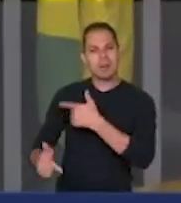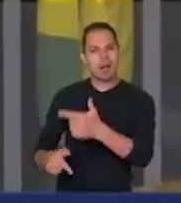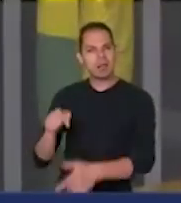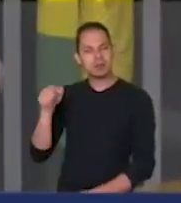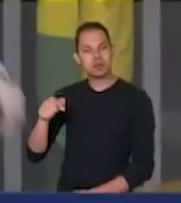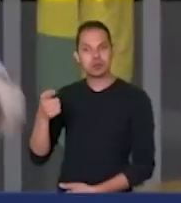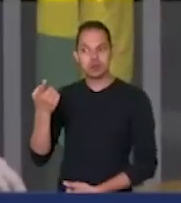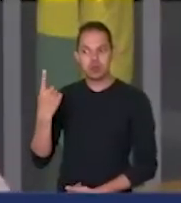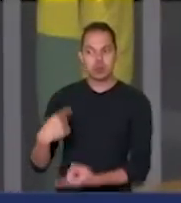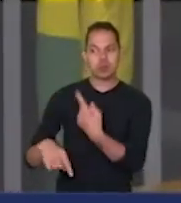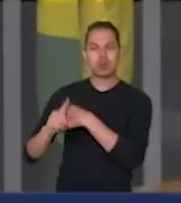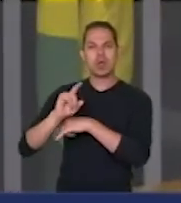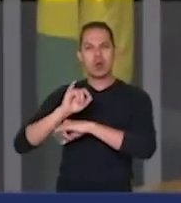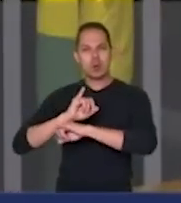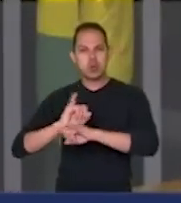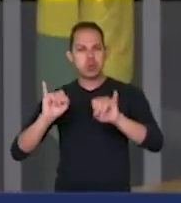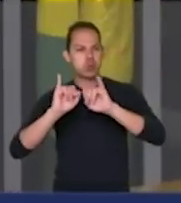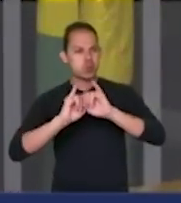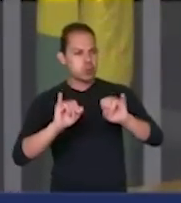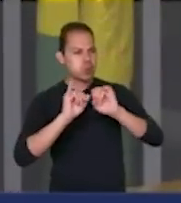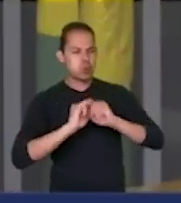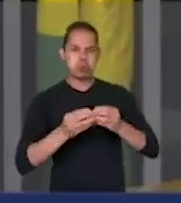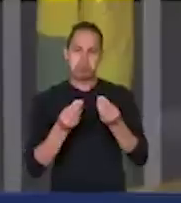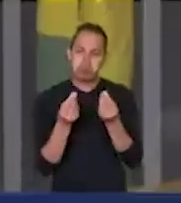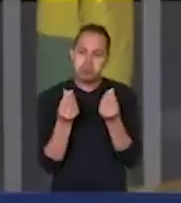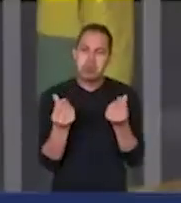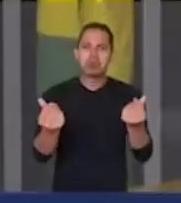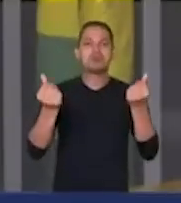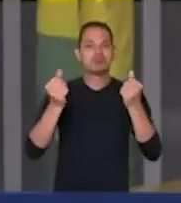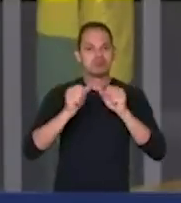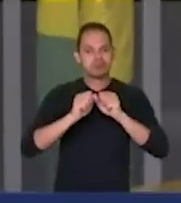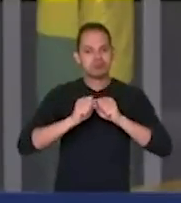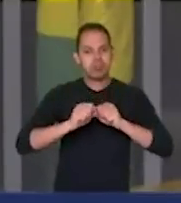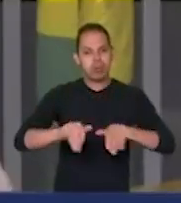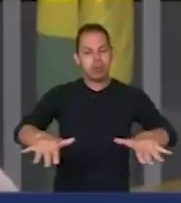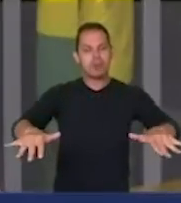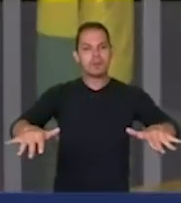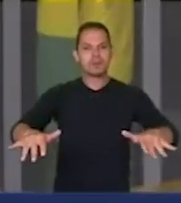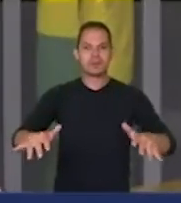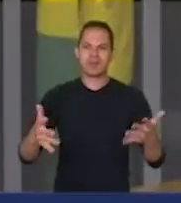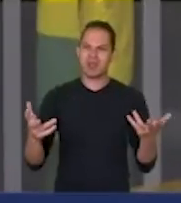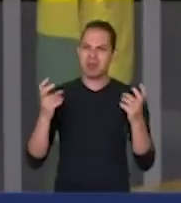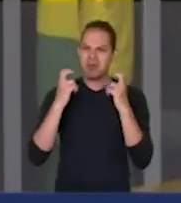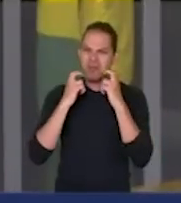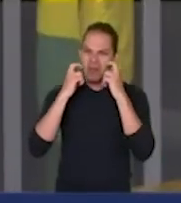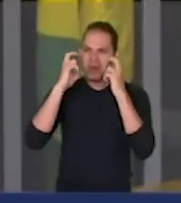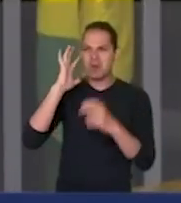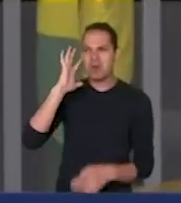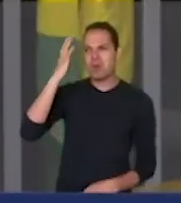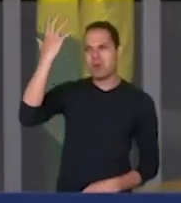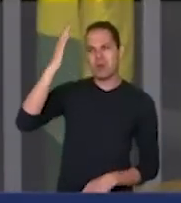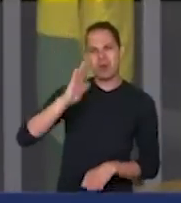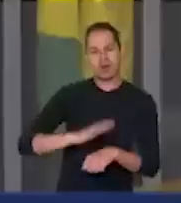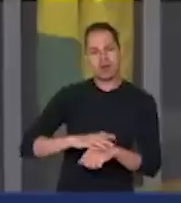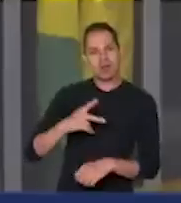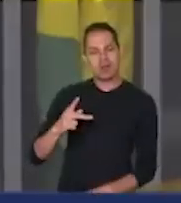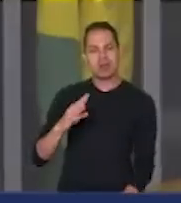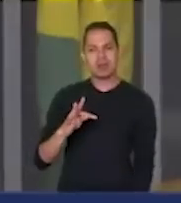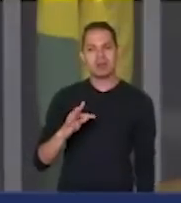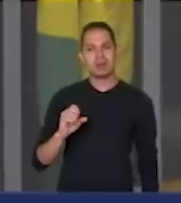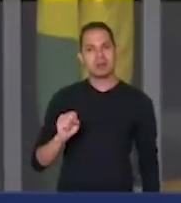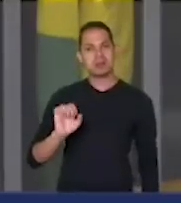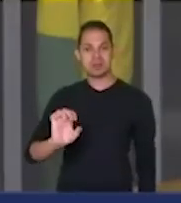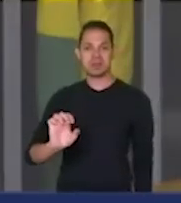que leva informação de qualidade aos seus assinantes. É uma vergonha essa decisão do Tribunal Censor